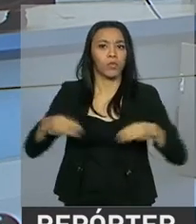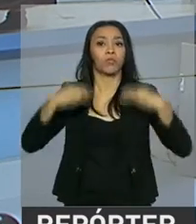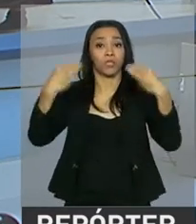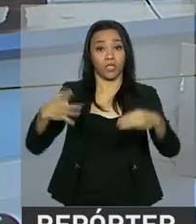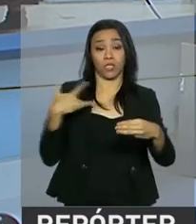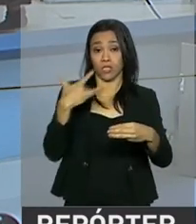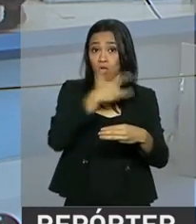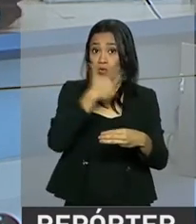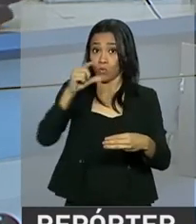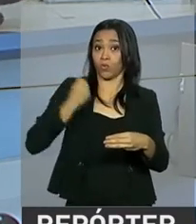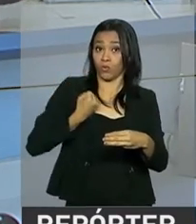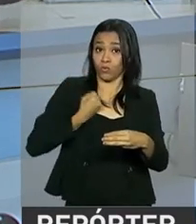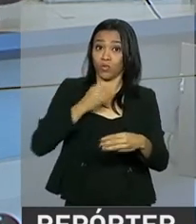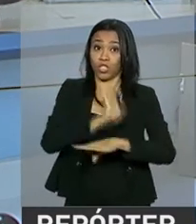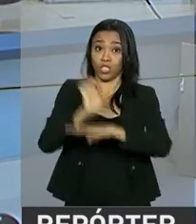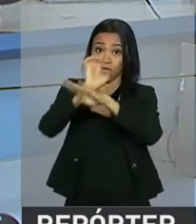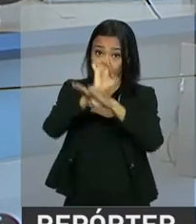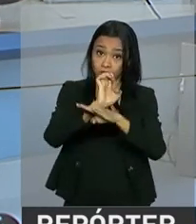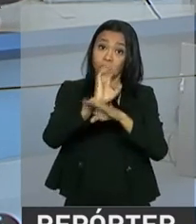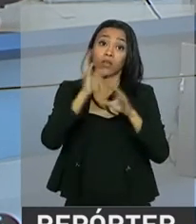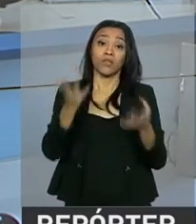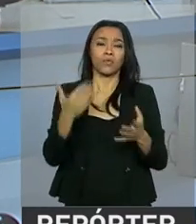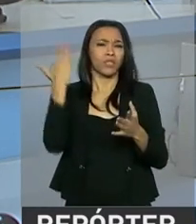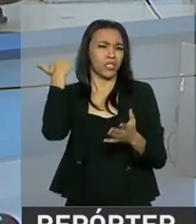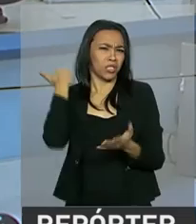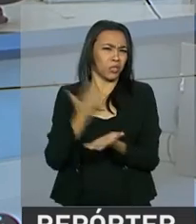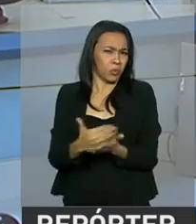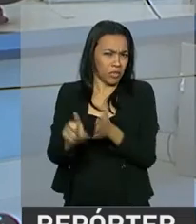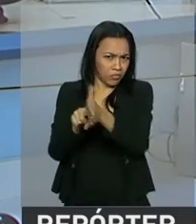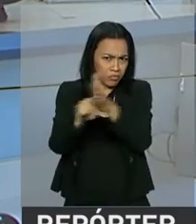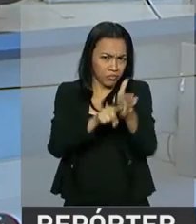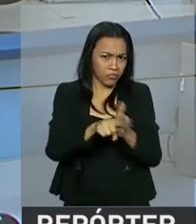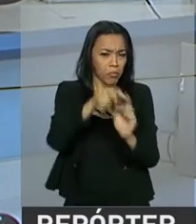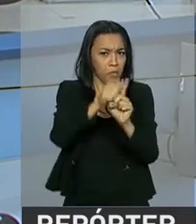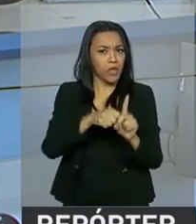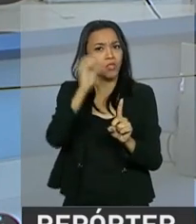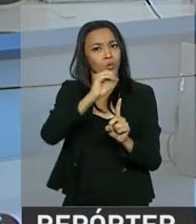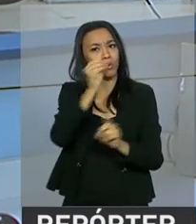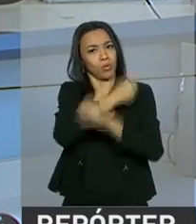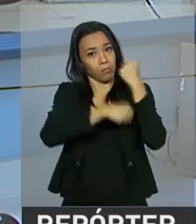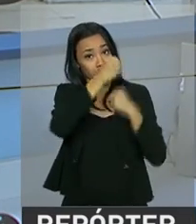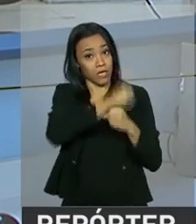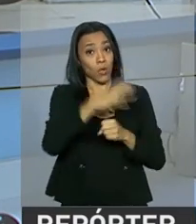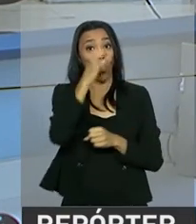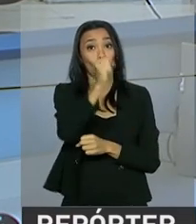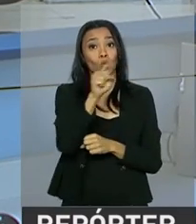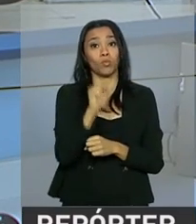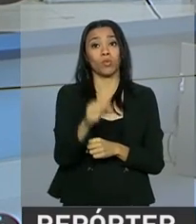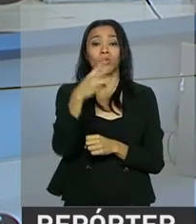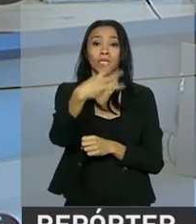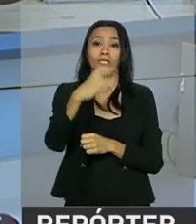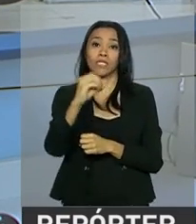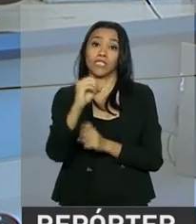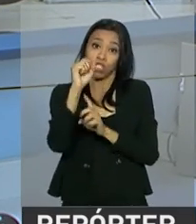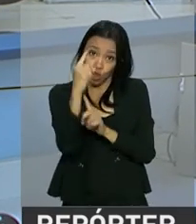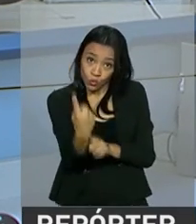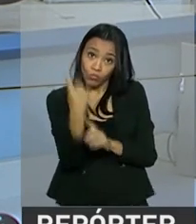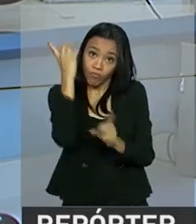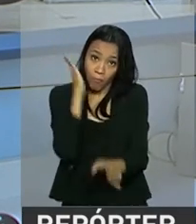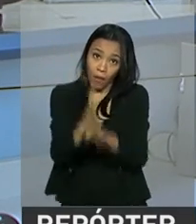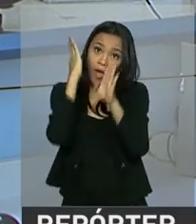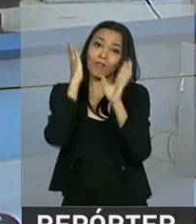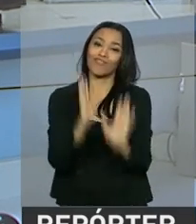das o diw resultados desde o início das investigações em outubro do ano passado 8301 casos foram notificados